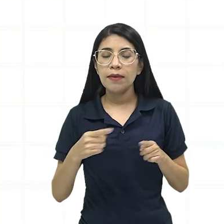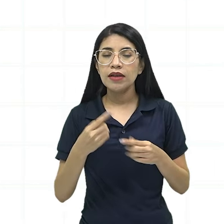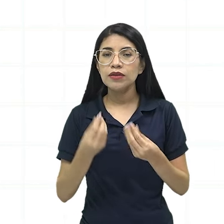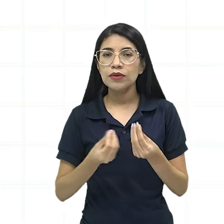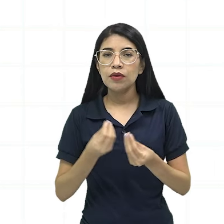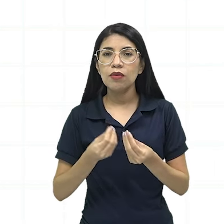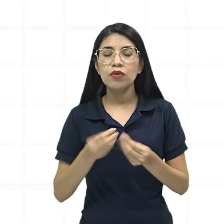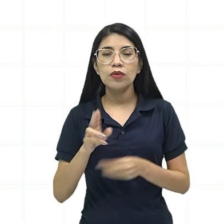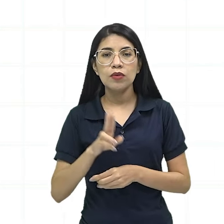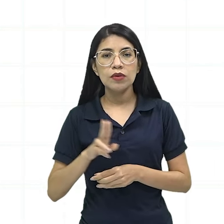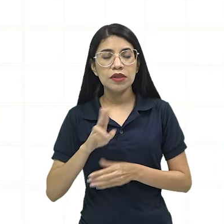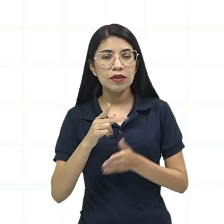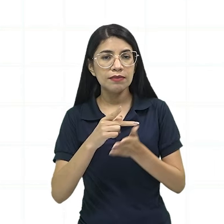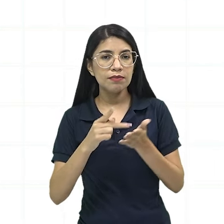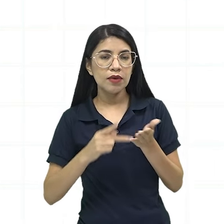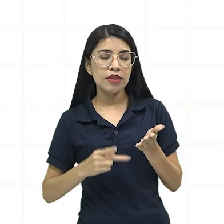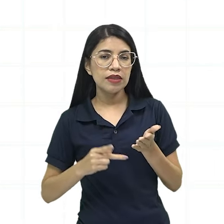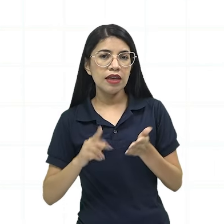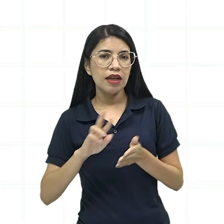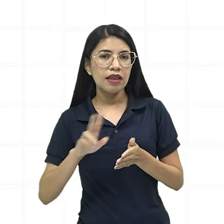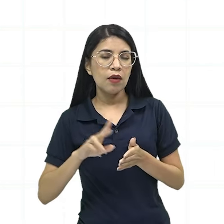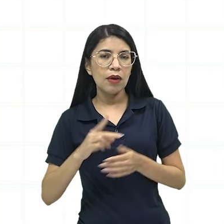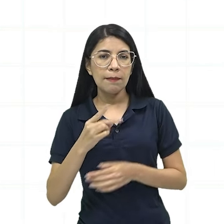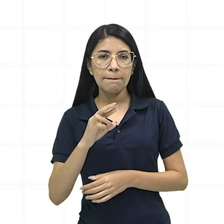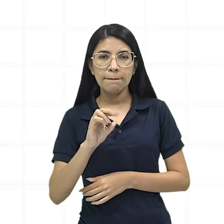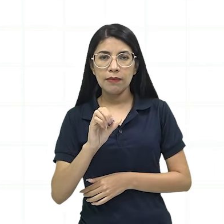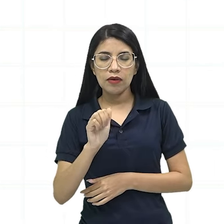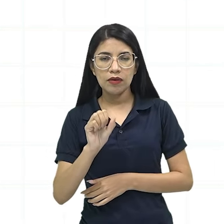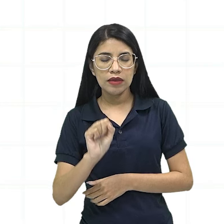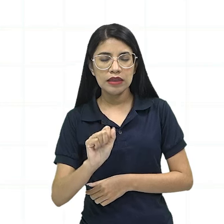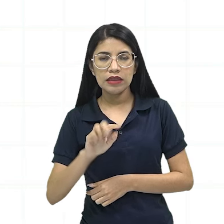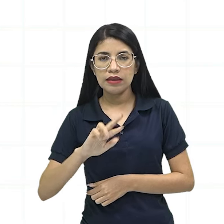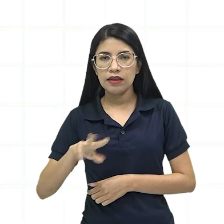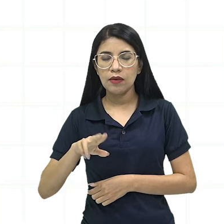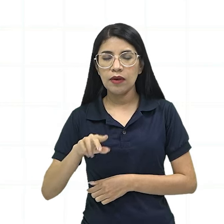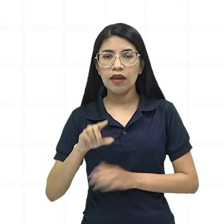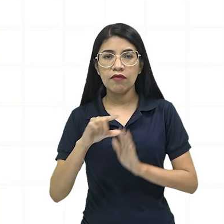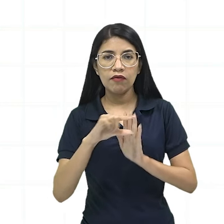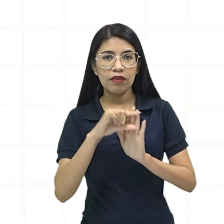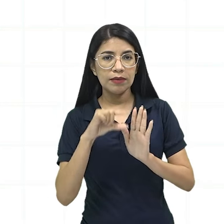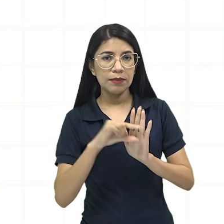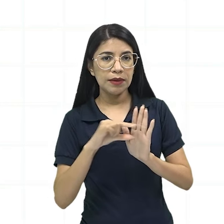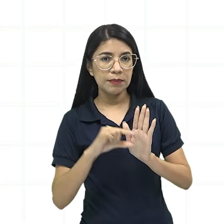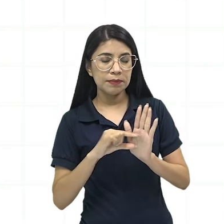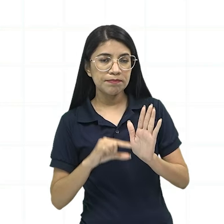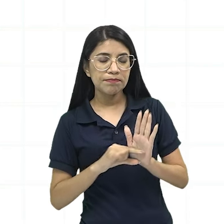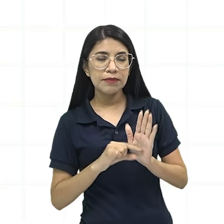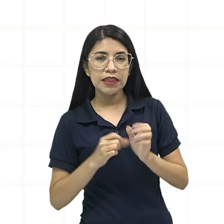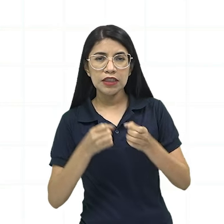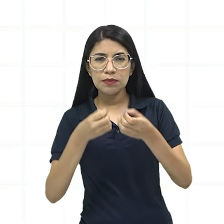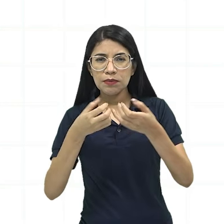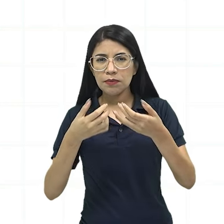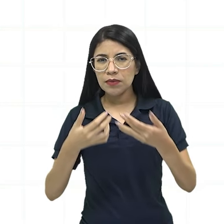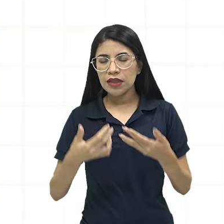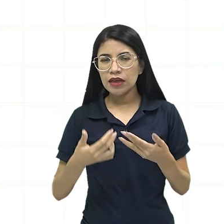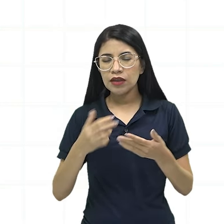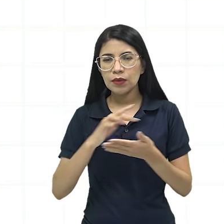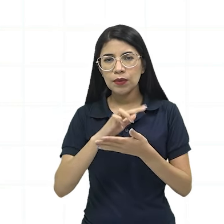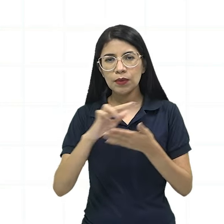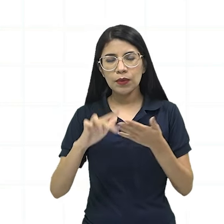de poesia, não é em prosa, é em poesia, em versos, não é? Narrando ali os